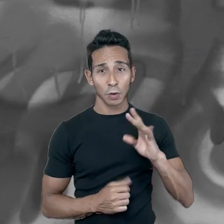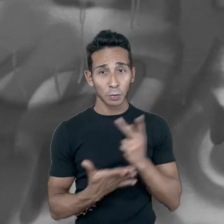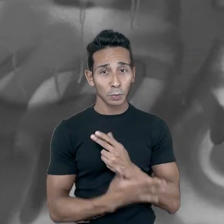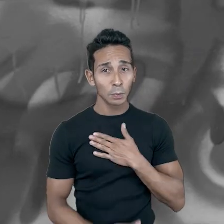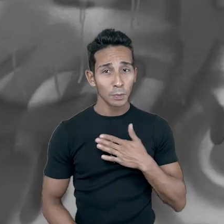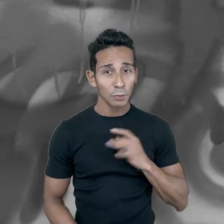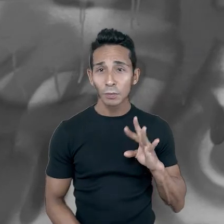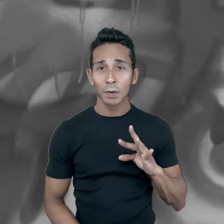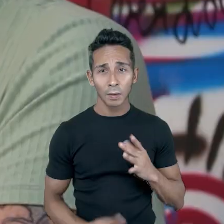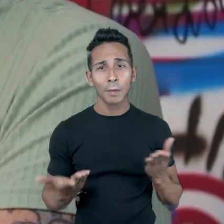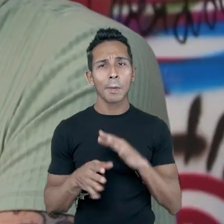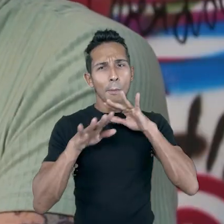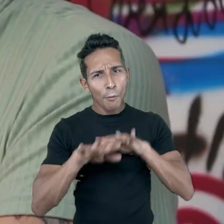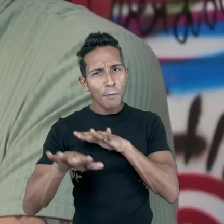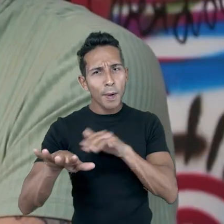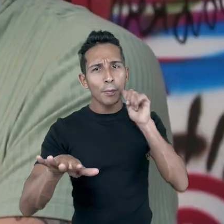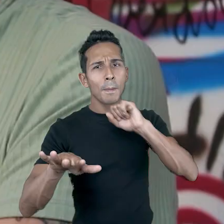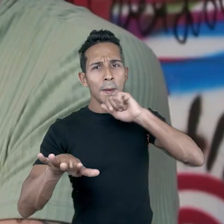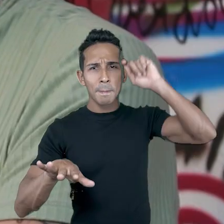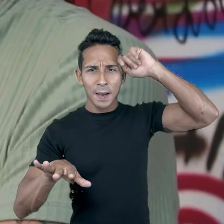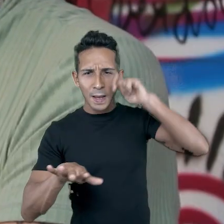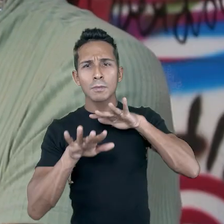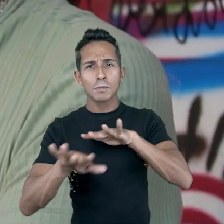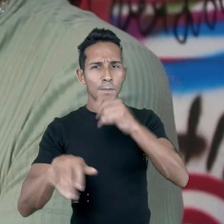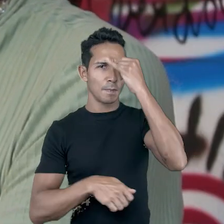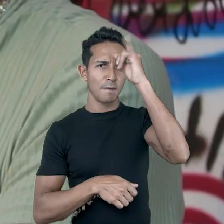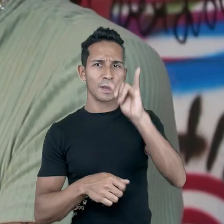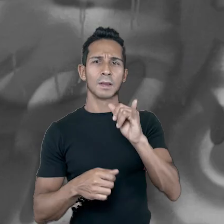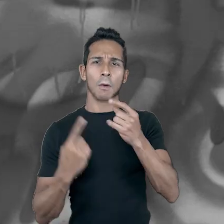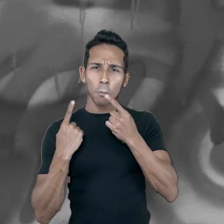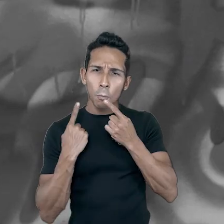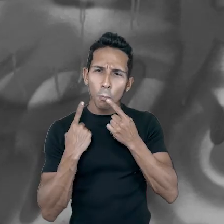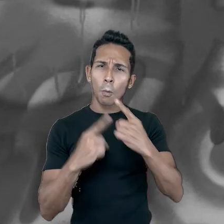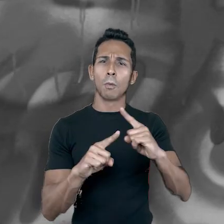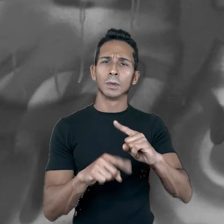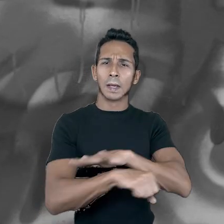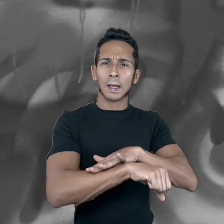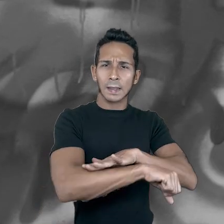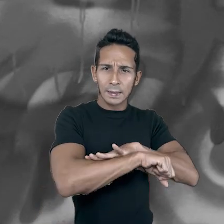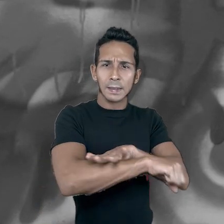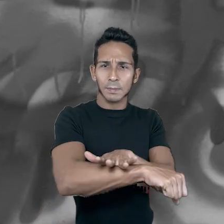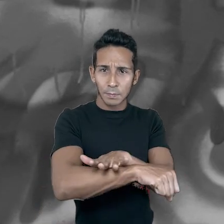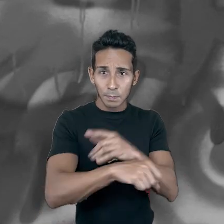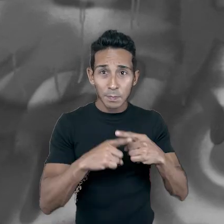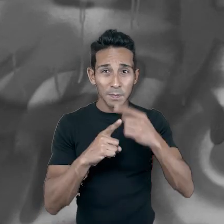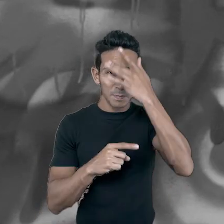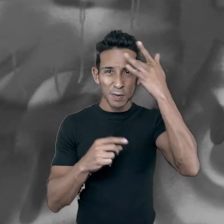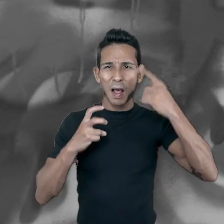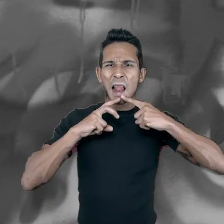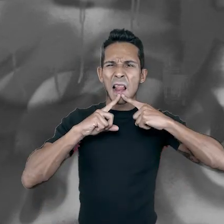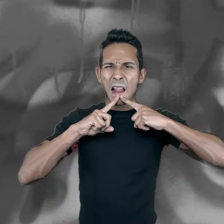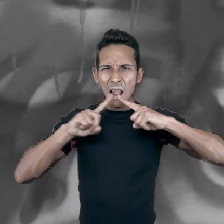só comigo, né? Tá tendo um movimento agora das mães pretas, né? Por causa do racismo, que toda vez que alguém vai lá e reclama e